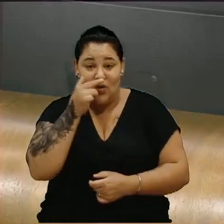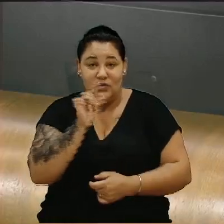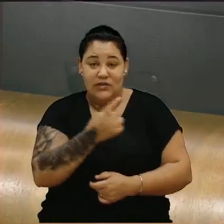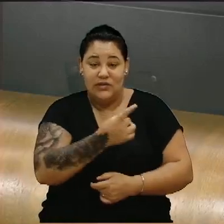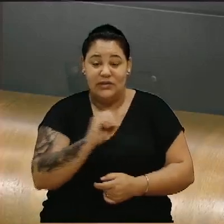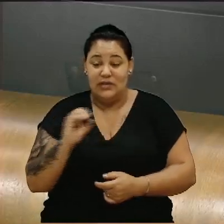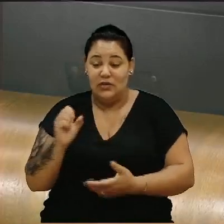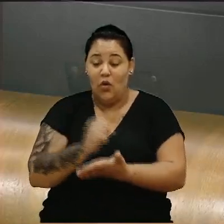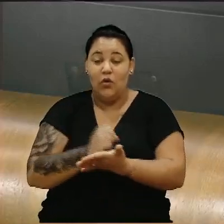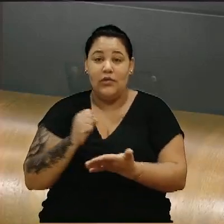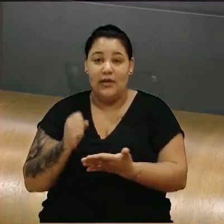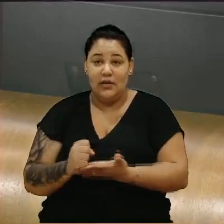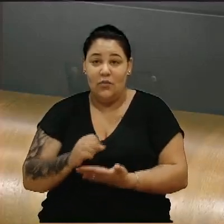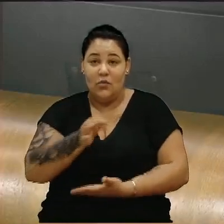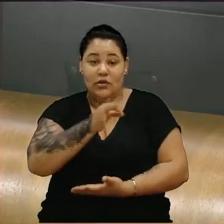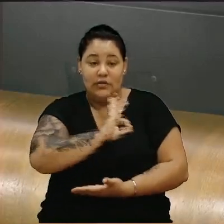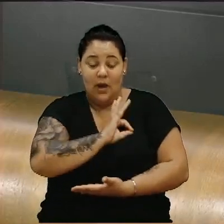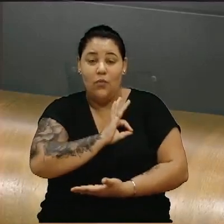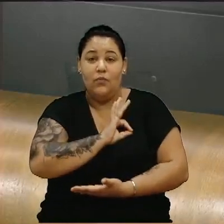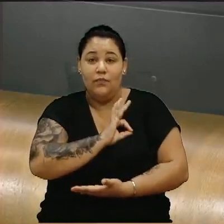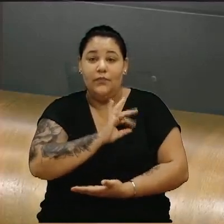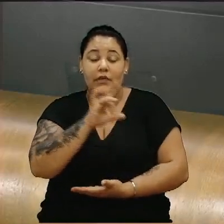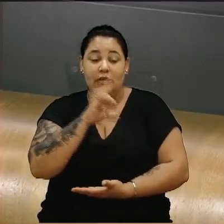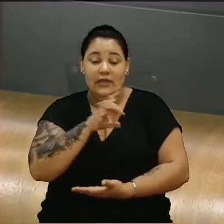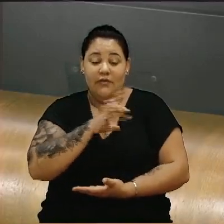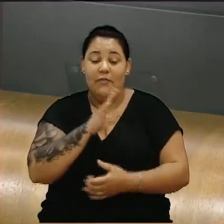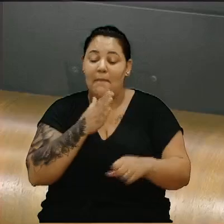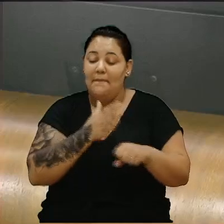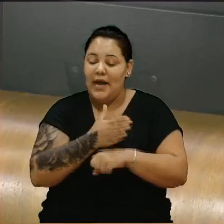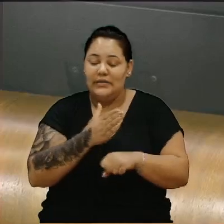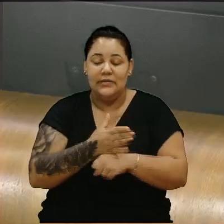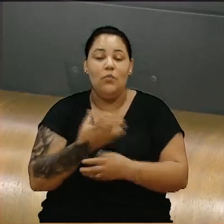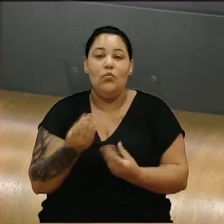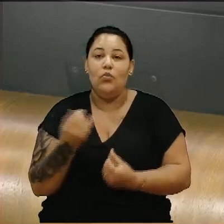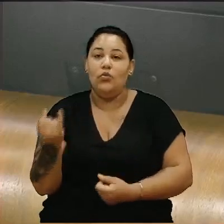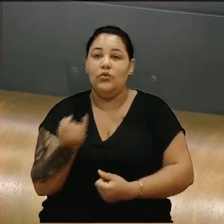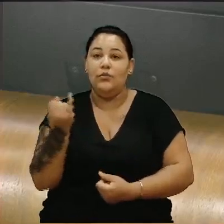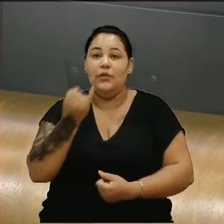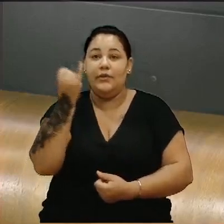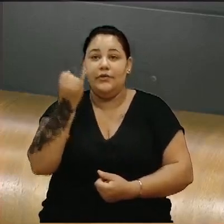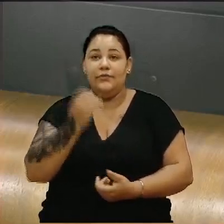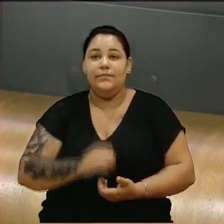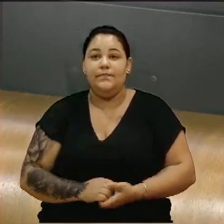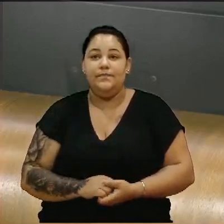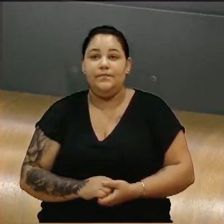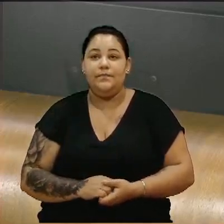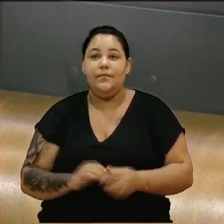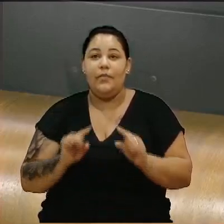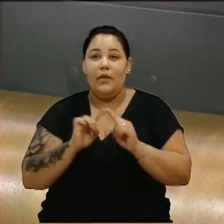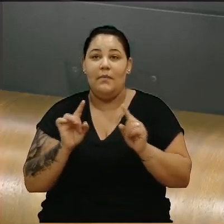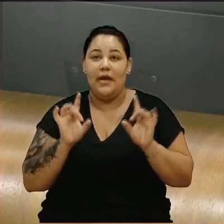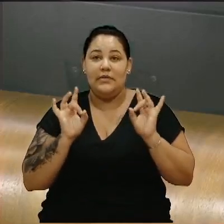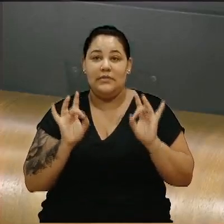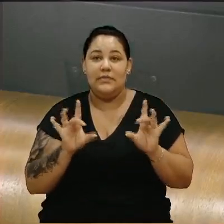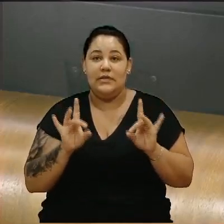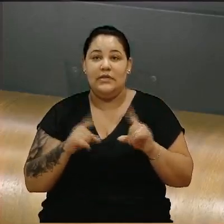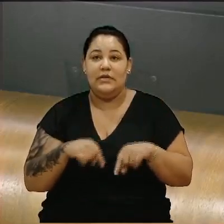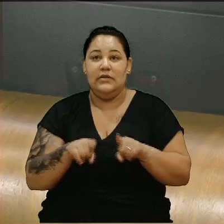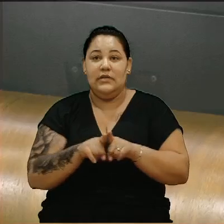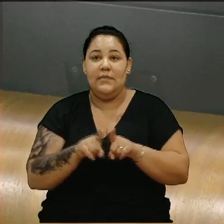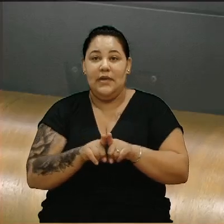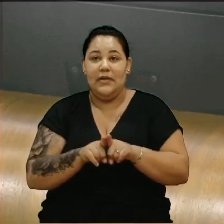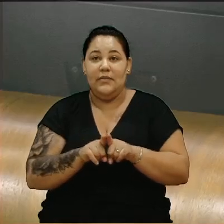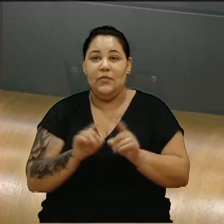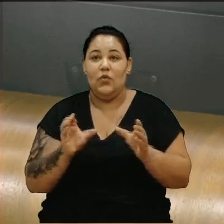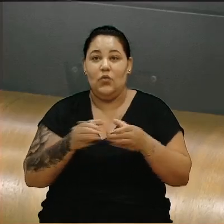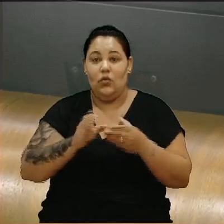policiais militares. Essa Casa Legislativa teve uma participação importantíssima, mas, em especial, agora, para o Corpo de